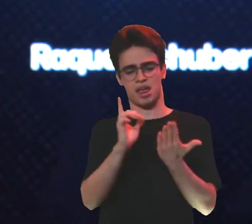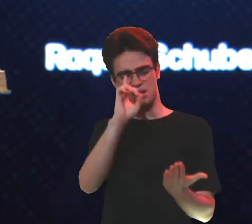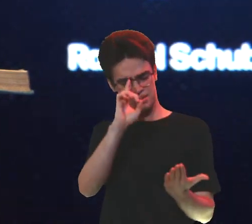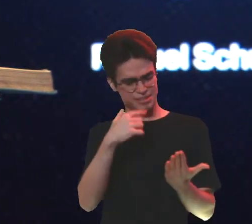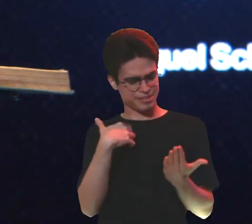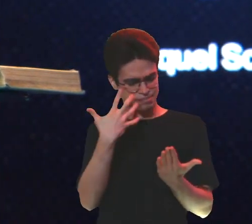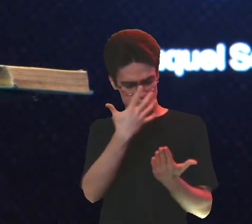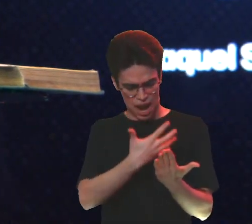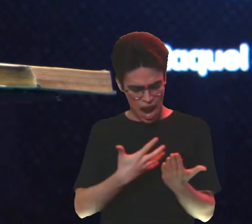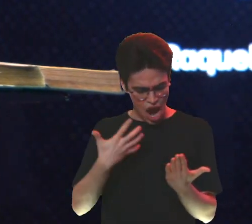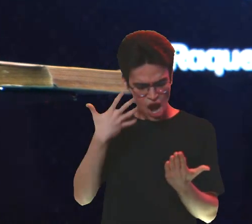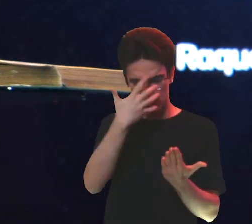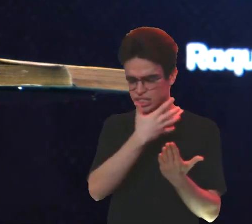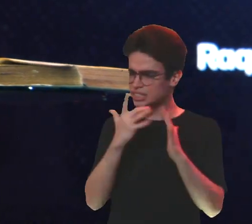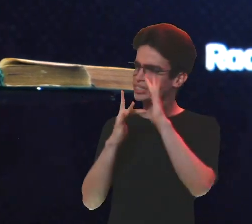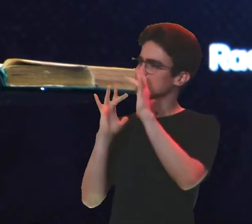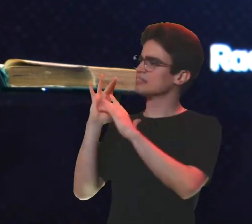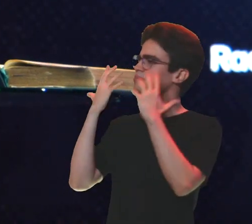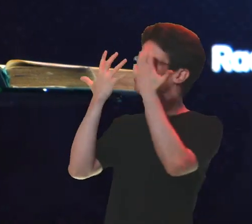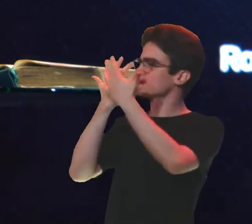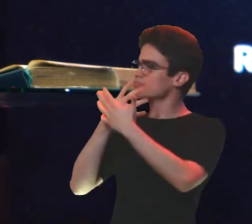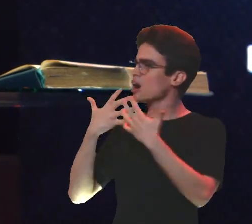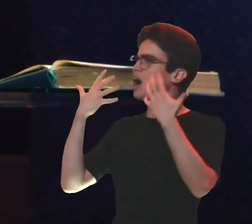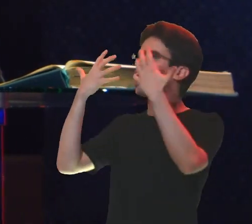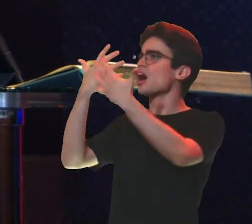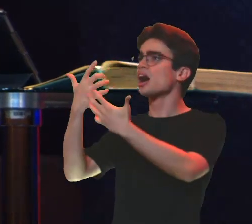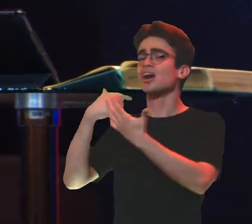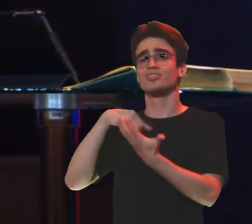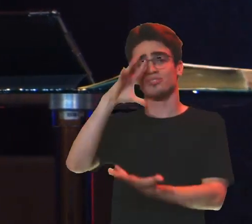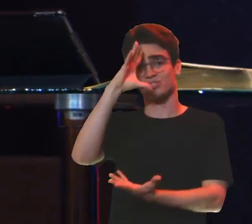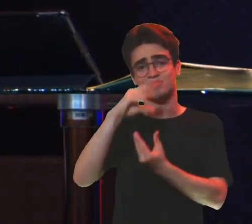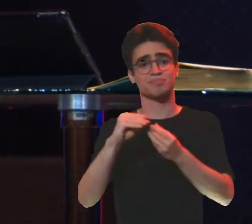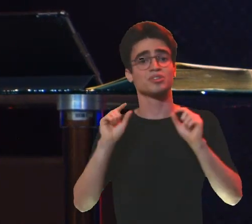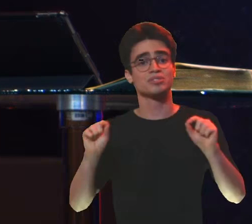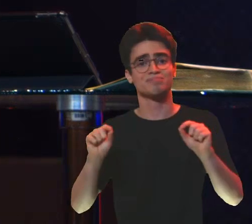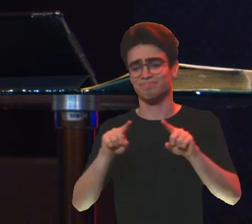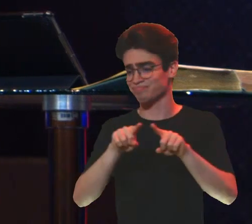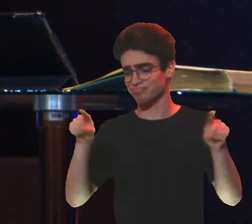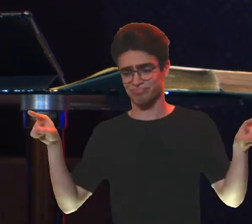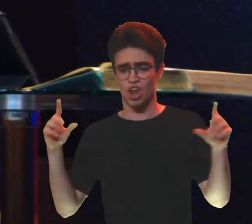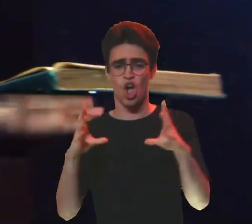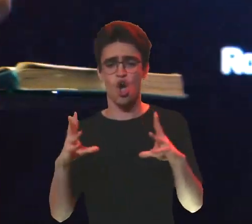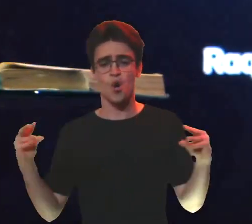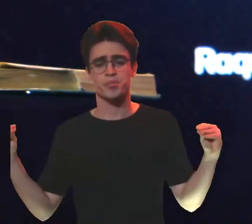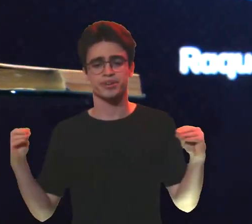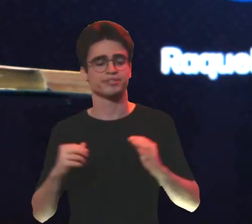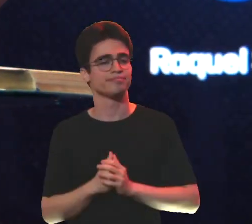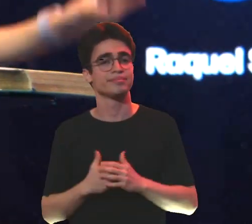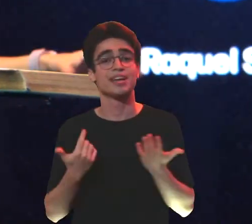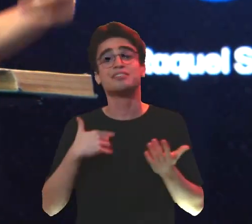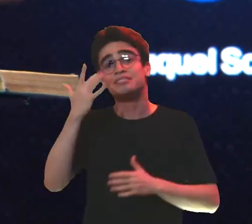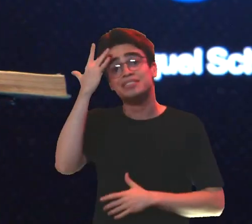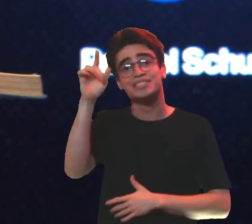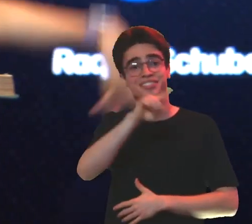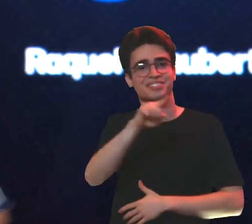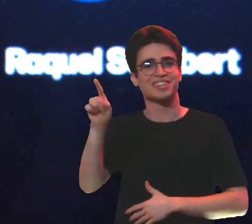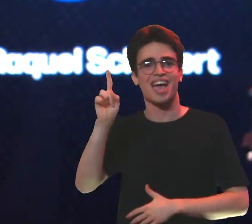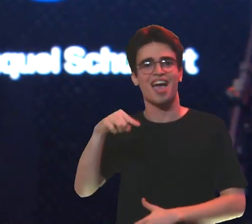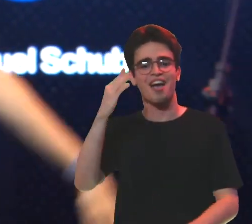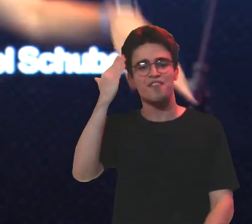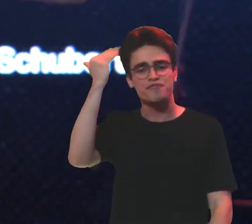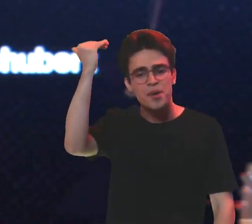me apaixonar por Jesus e entender que todas essas coisas iam acabar. Eu não sei se tem alguém aqui que é famoso